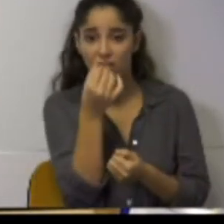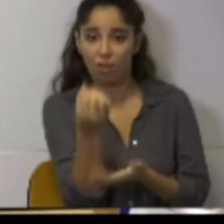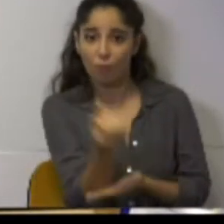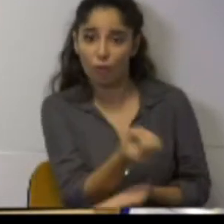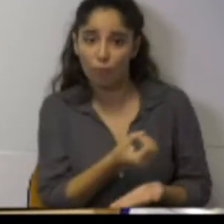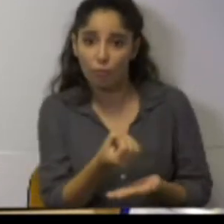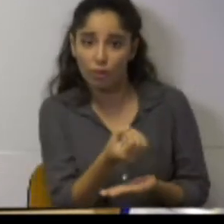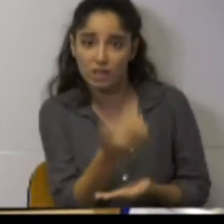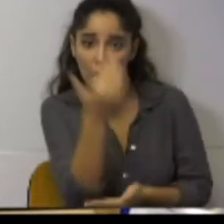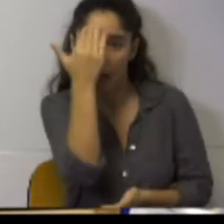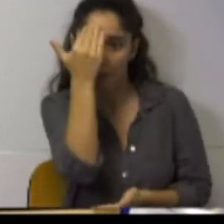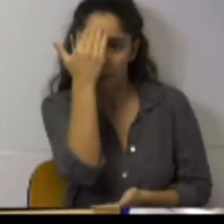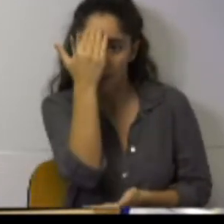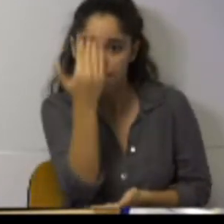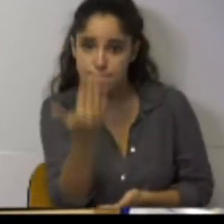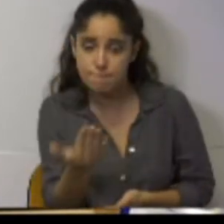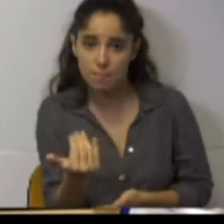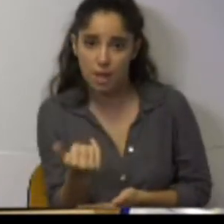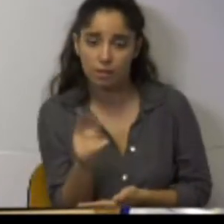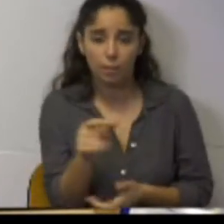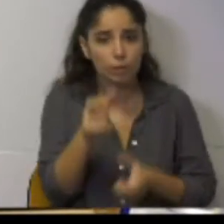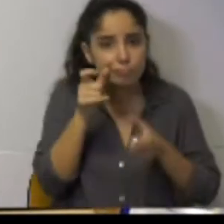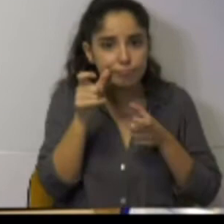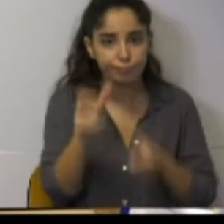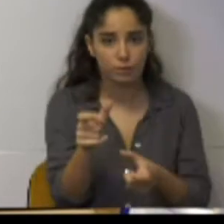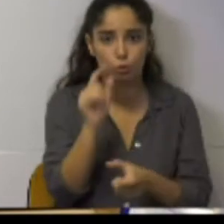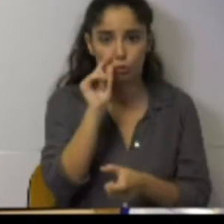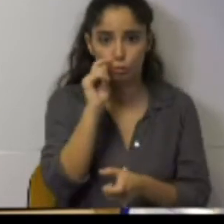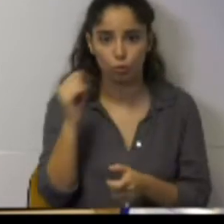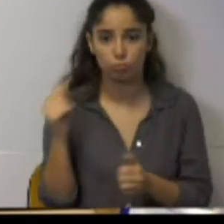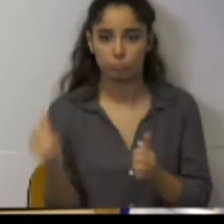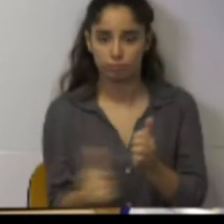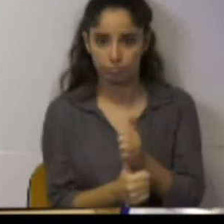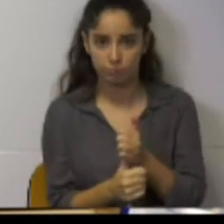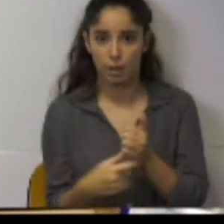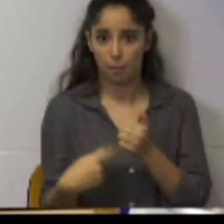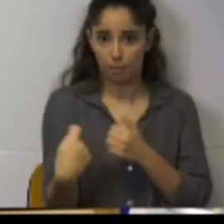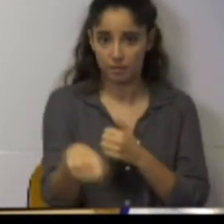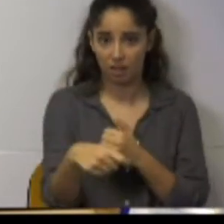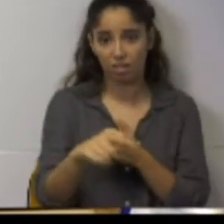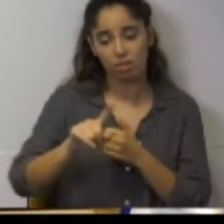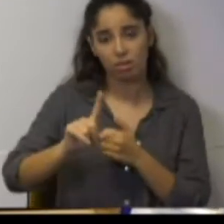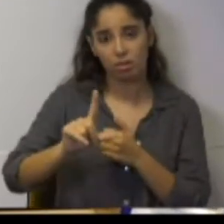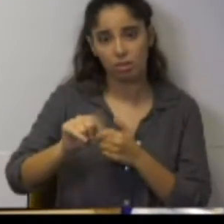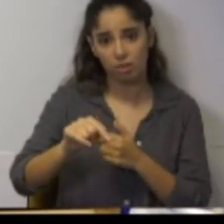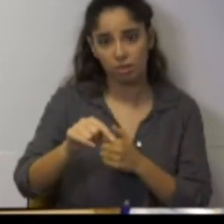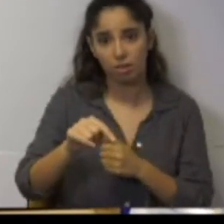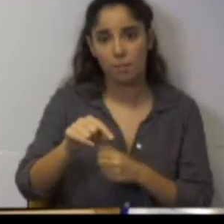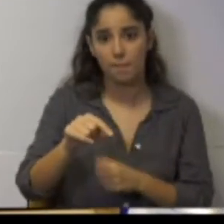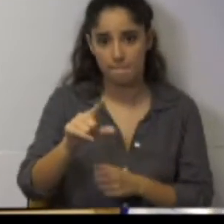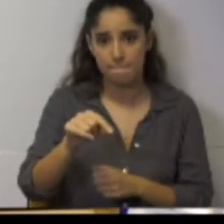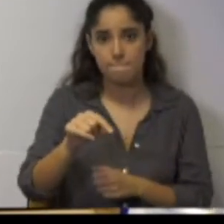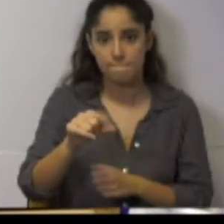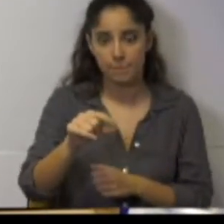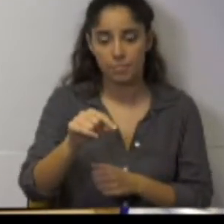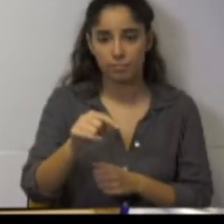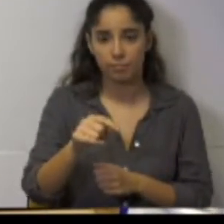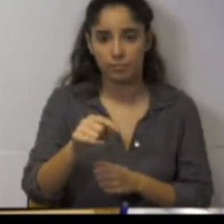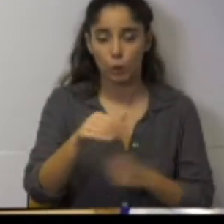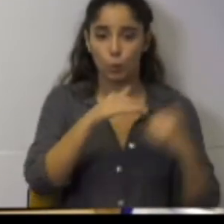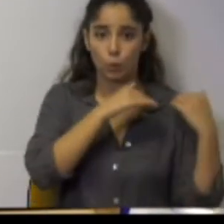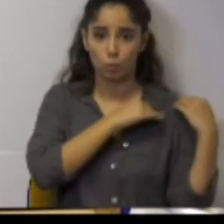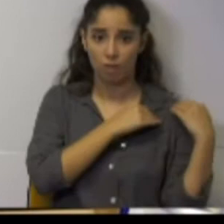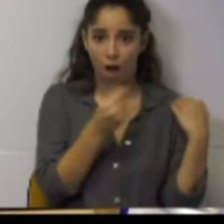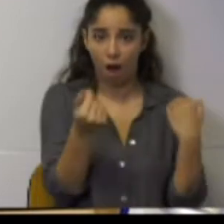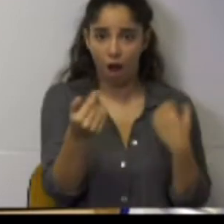de competências e até controlada pelo Sr. Vice-Presidente, que tem uma diretora regional que tutela a área da economia,